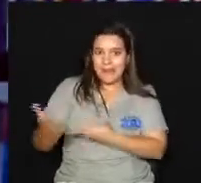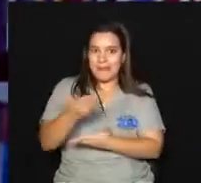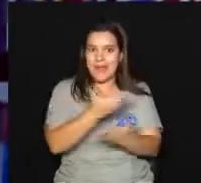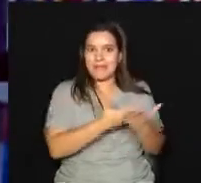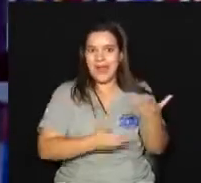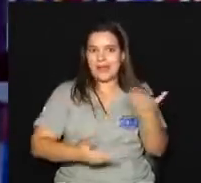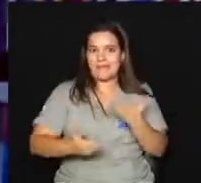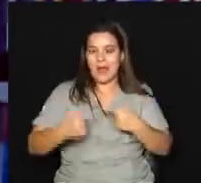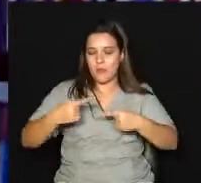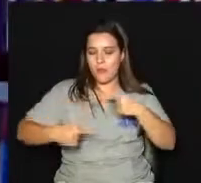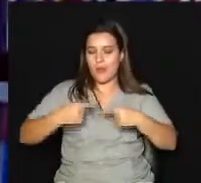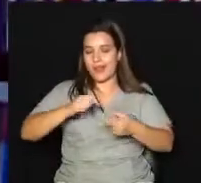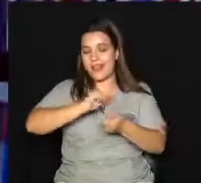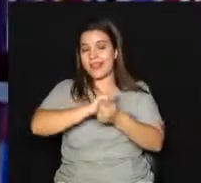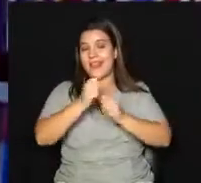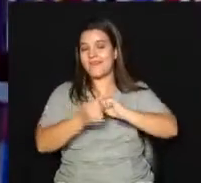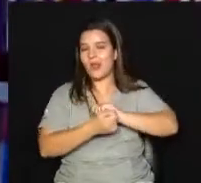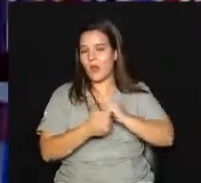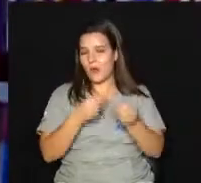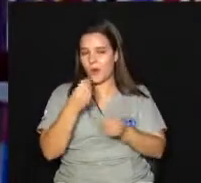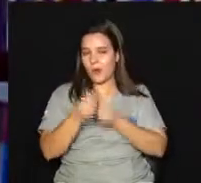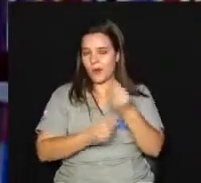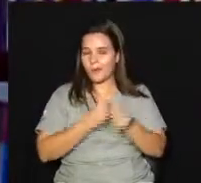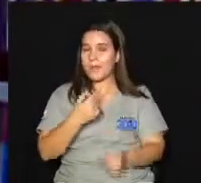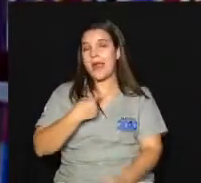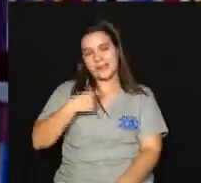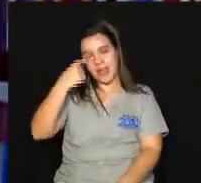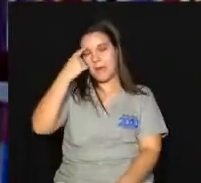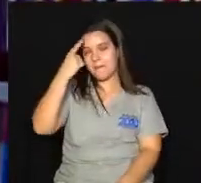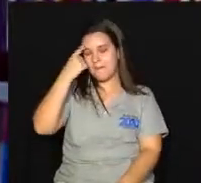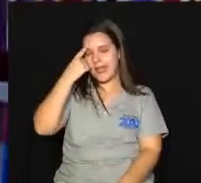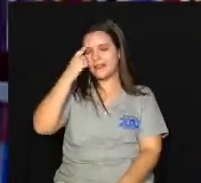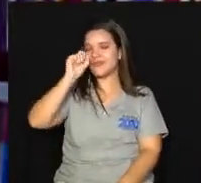modelo. Mas, com certeza, acho que